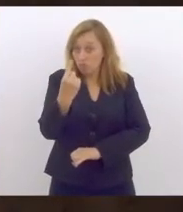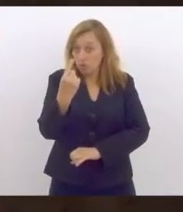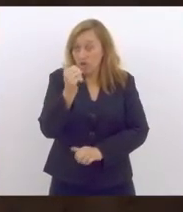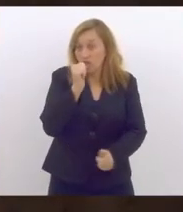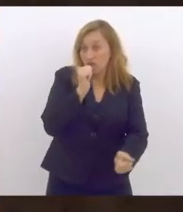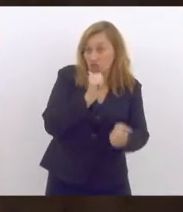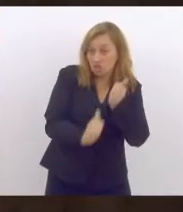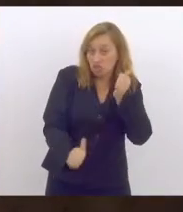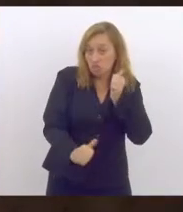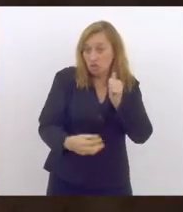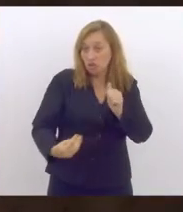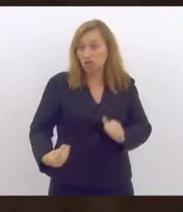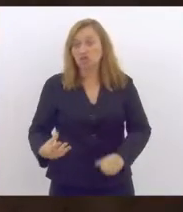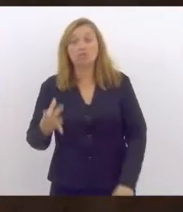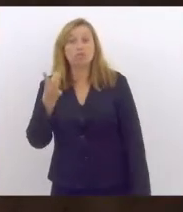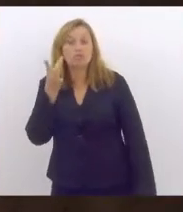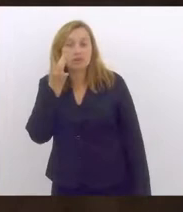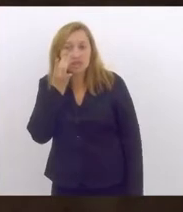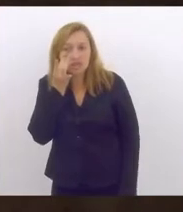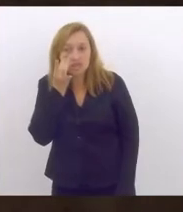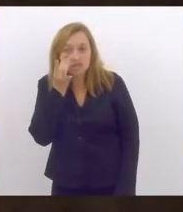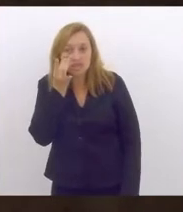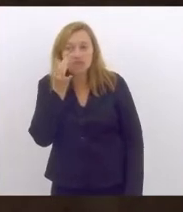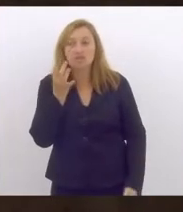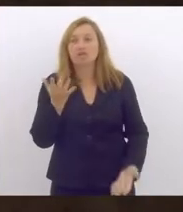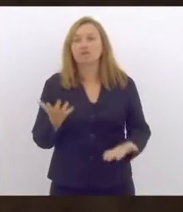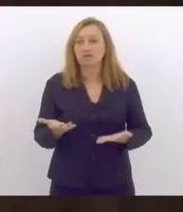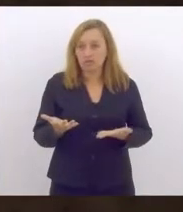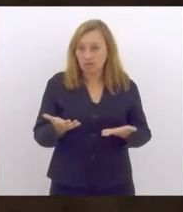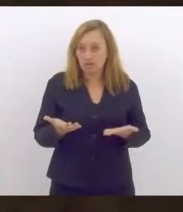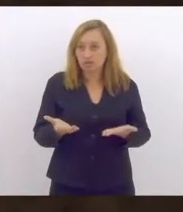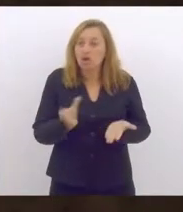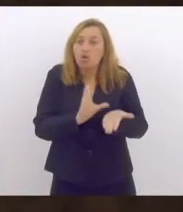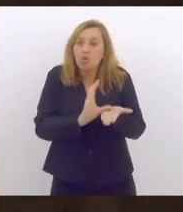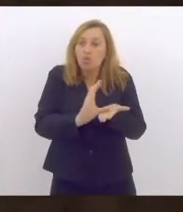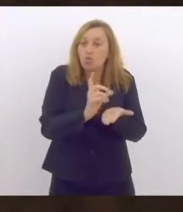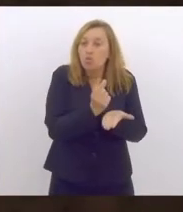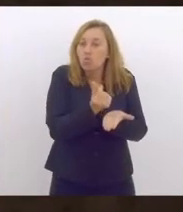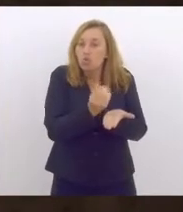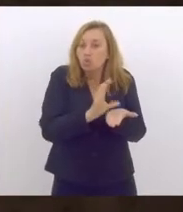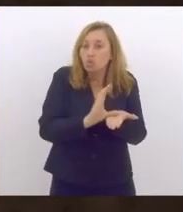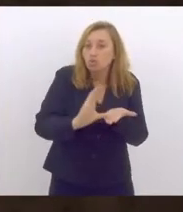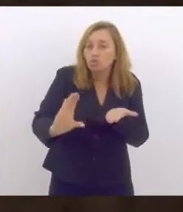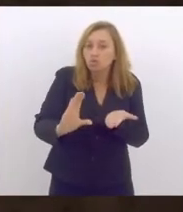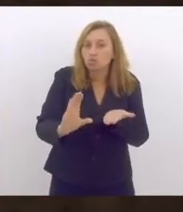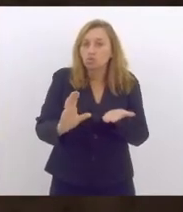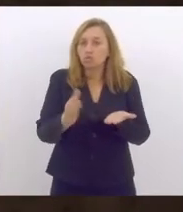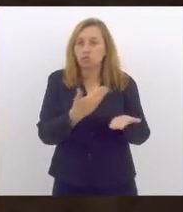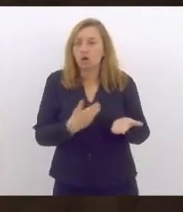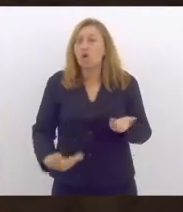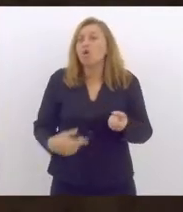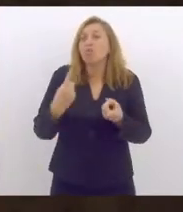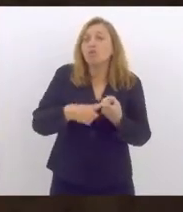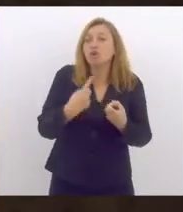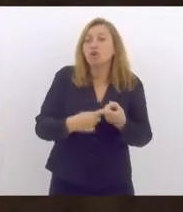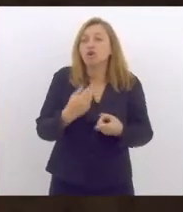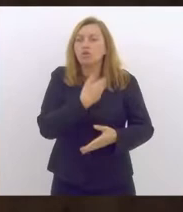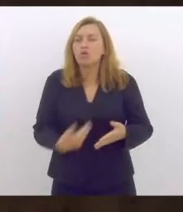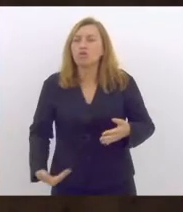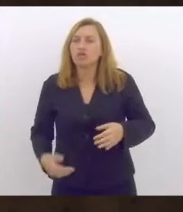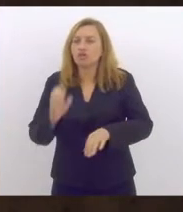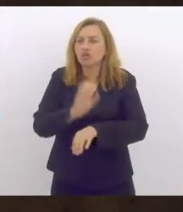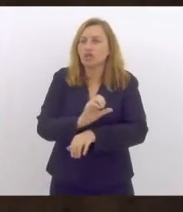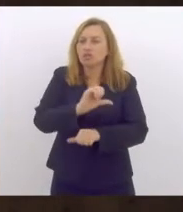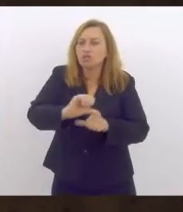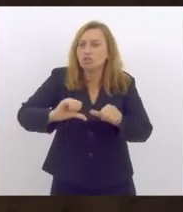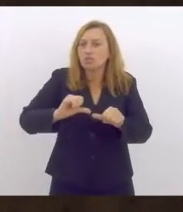Esporte Presente, onde está se esvaindo os recursos públicos. Por que que o governo do Estado não reforma o Célio